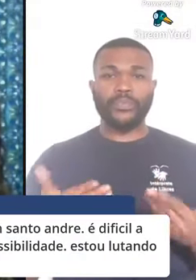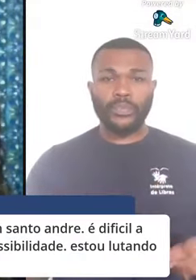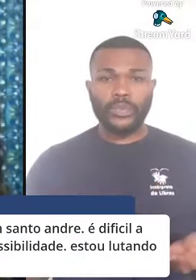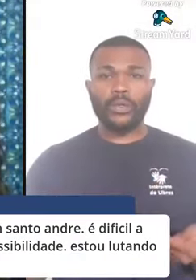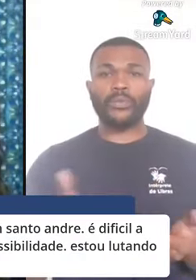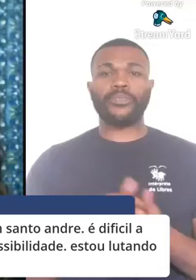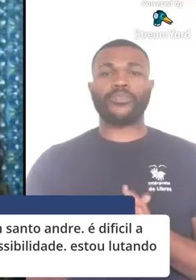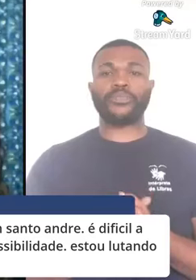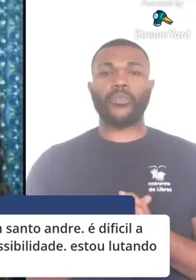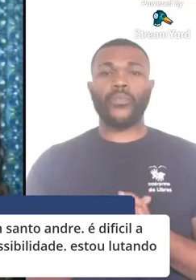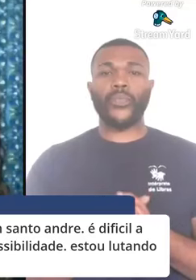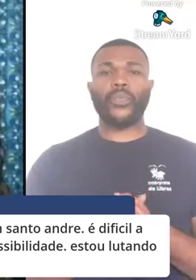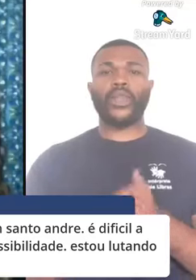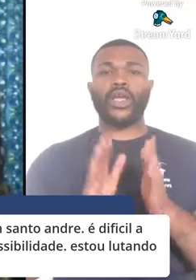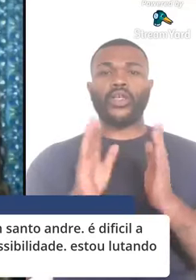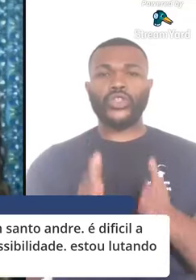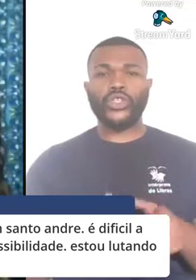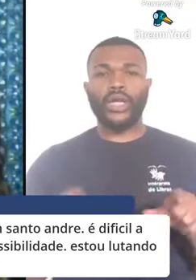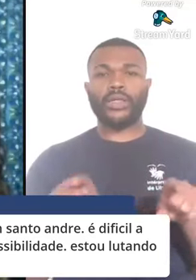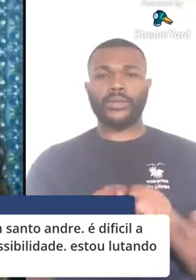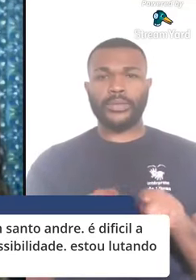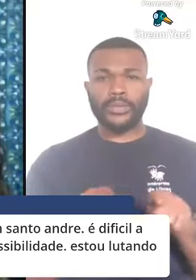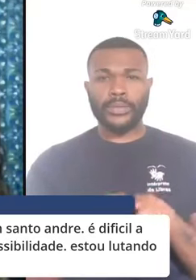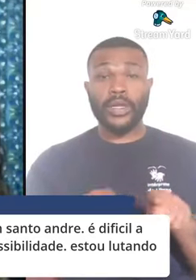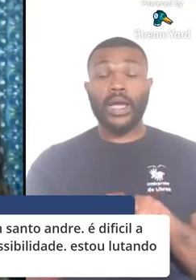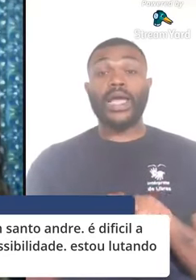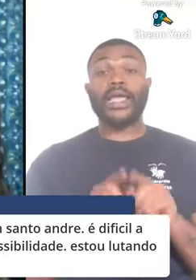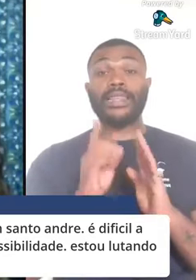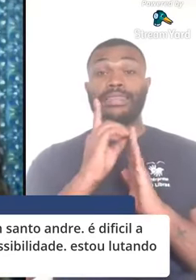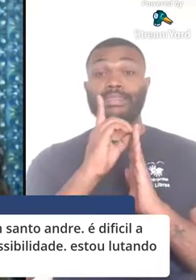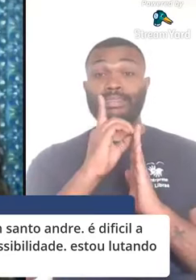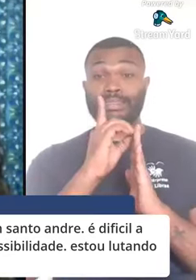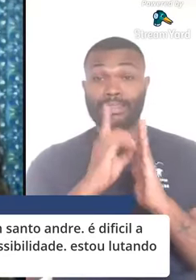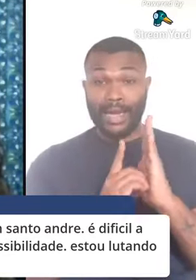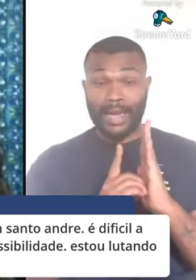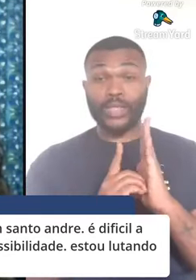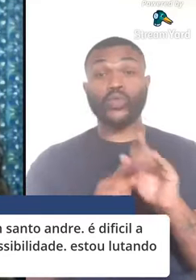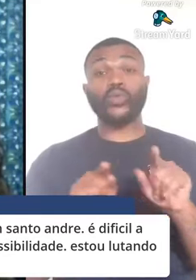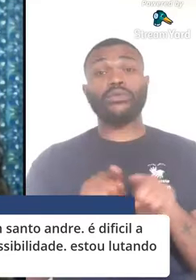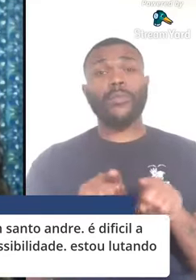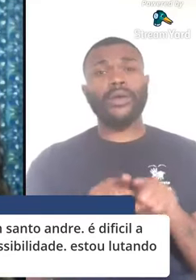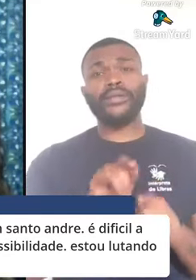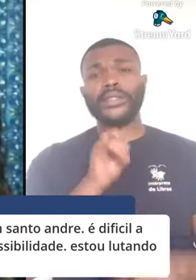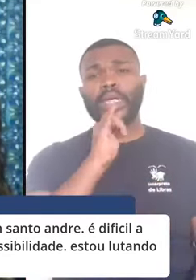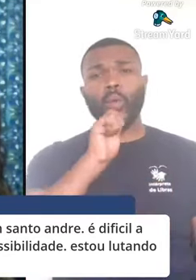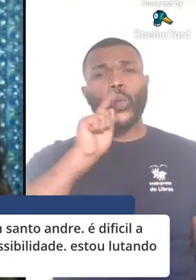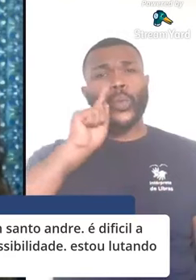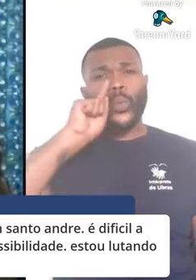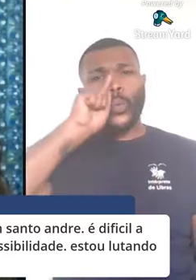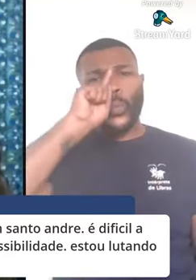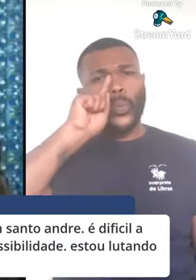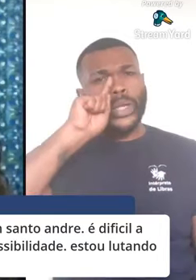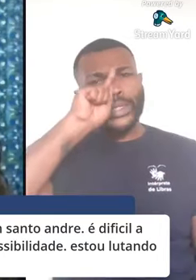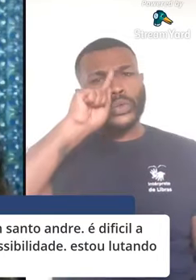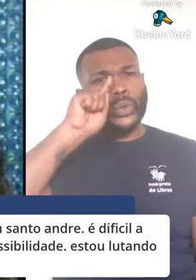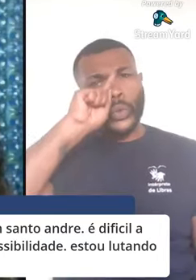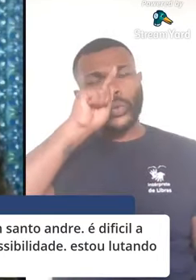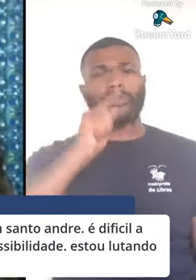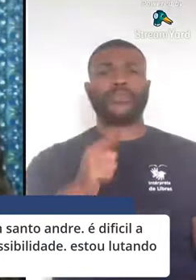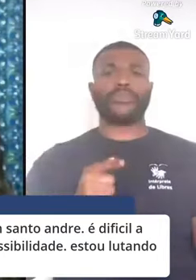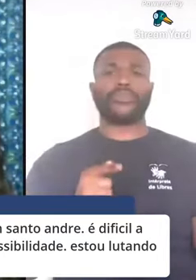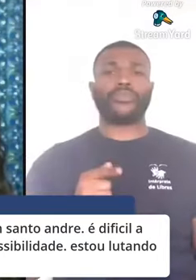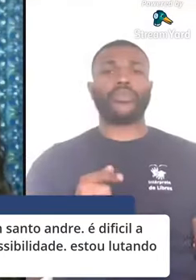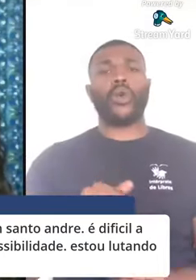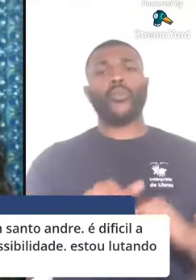decreto, né? E a gente sabe que uma secretaria criada por decreto, ela corre o risco de, em algum momento, deixar de existir, né? Por interesse